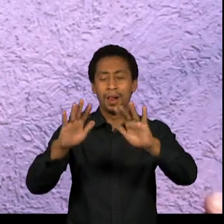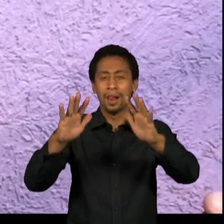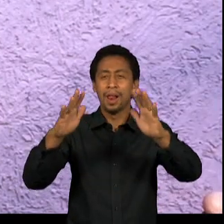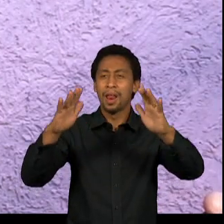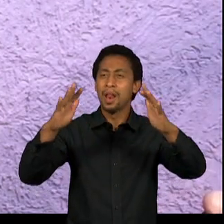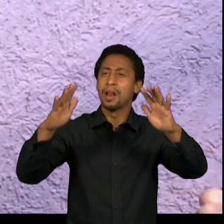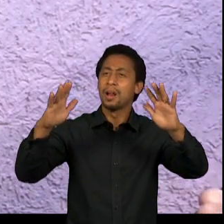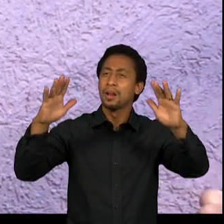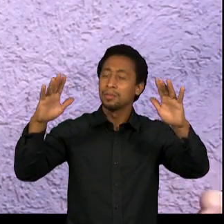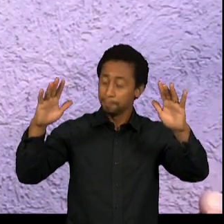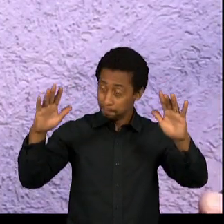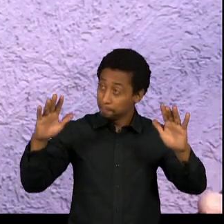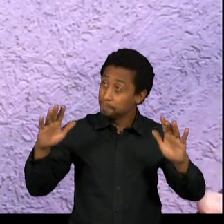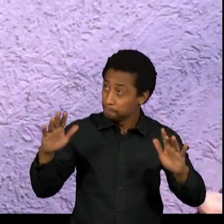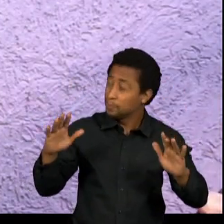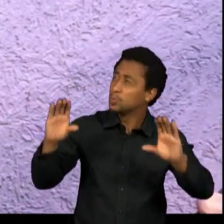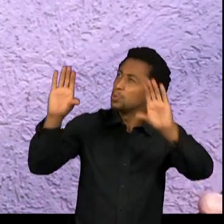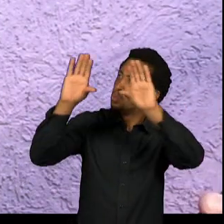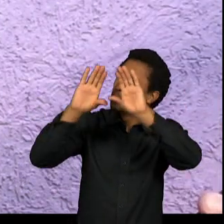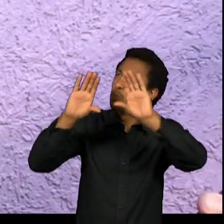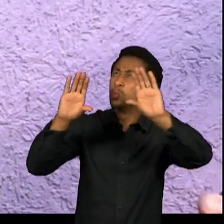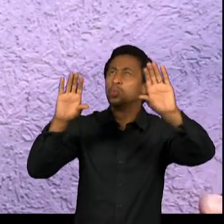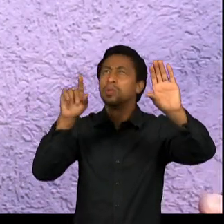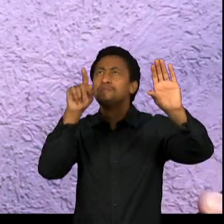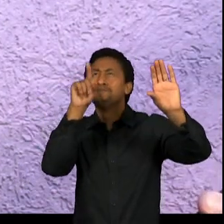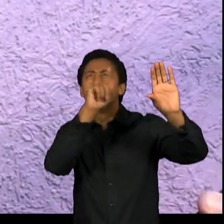como se fosse